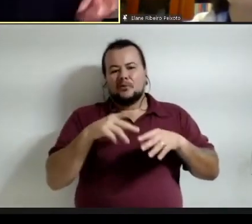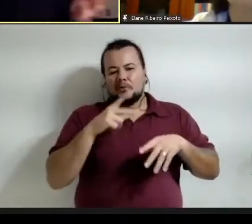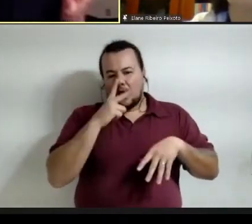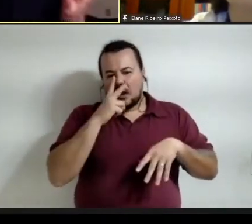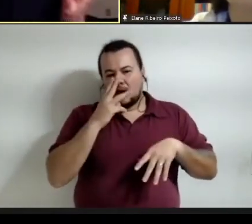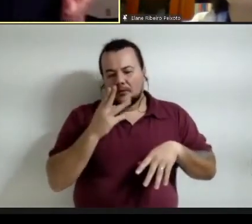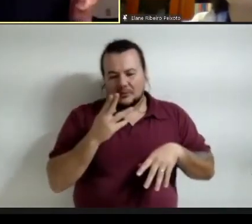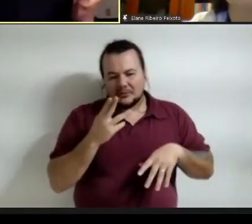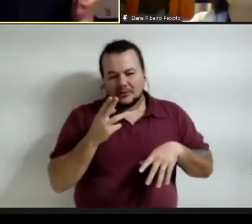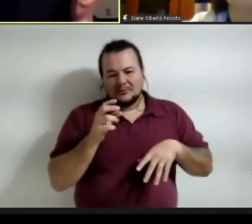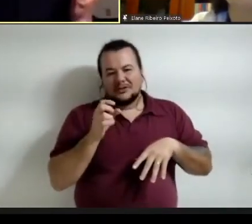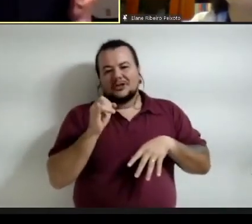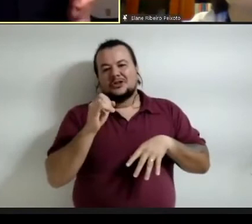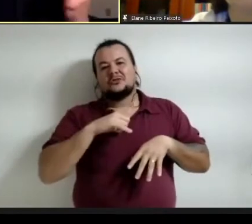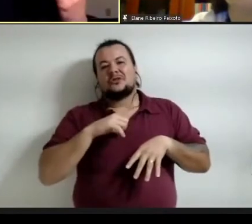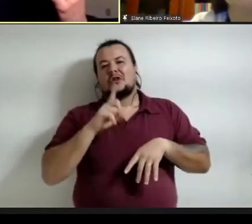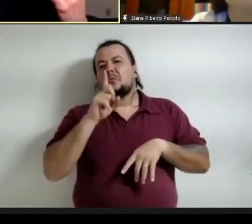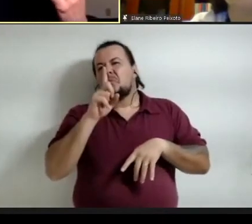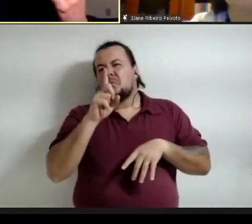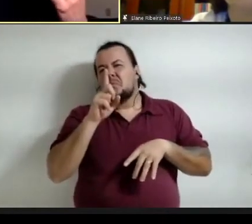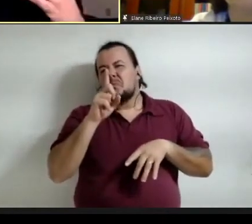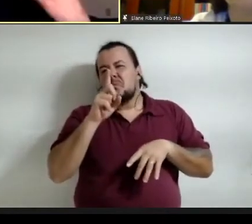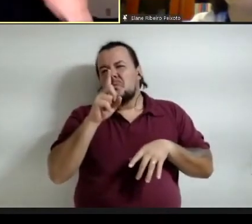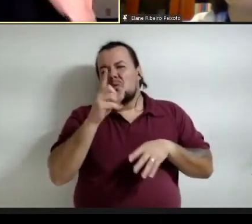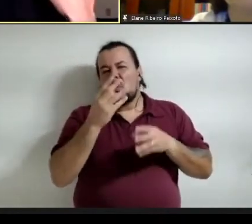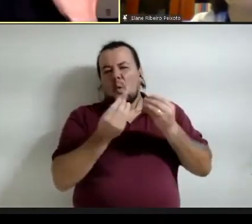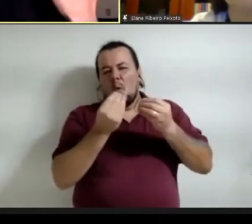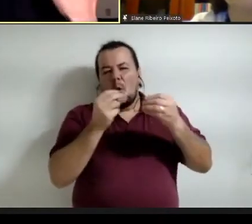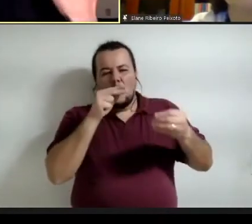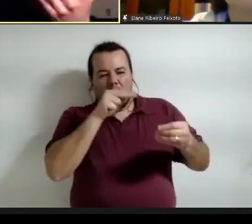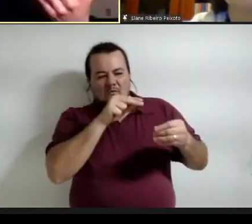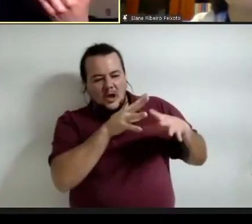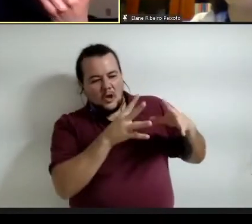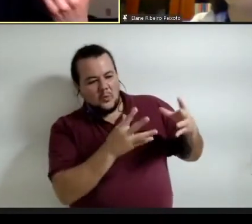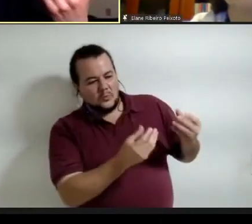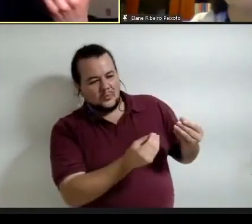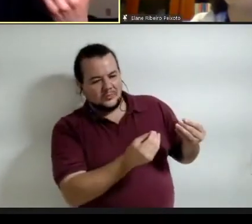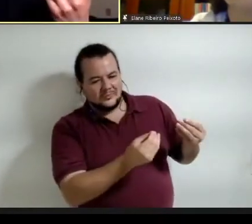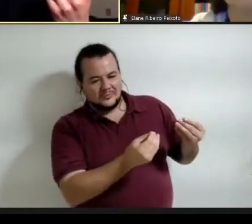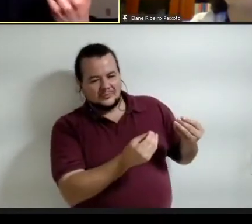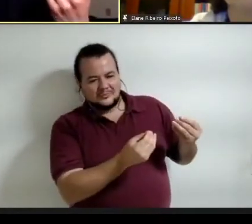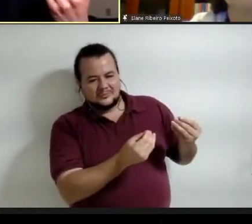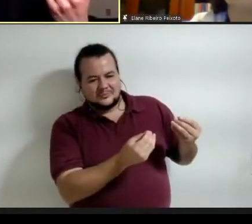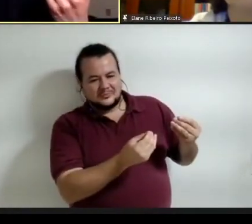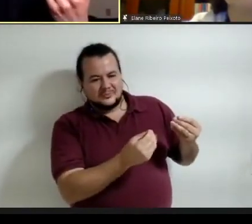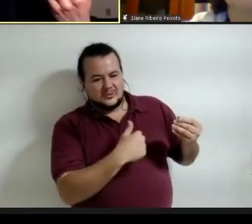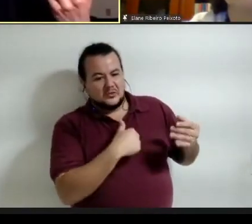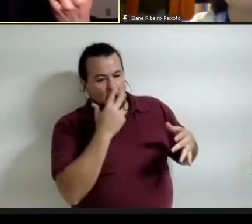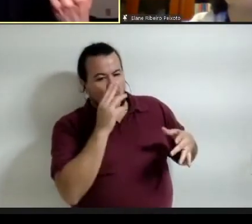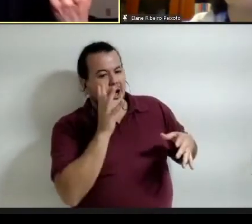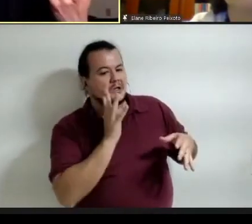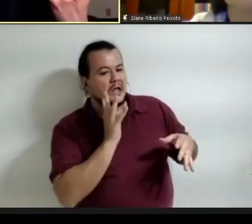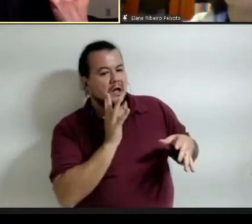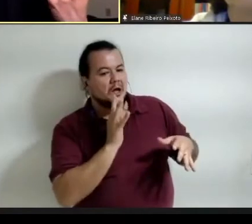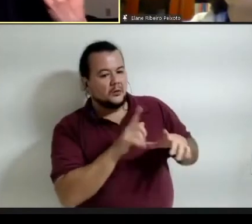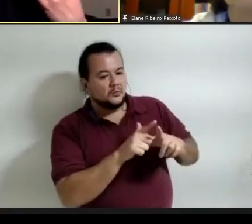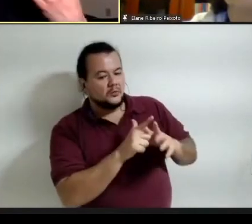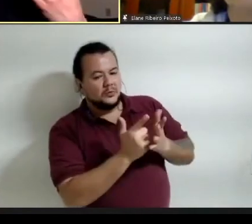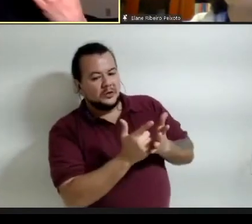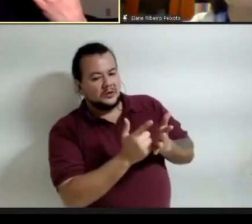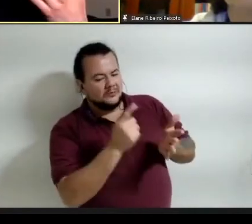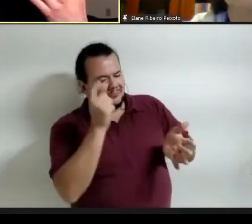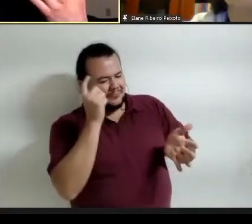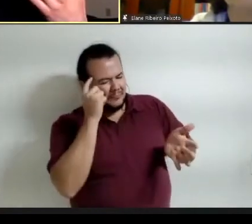só existe uma maneira de olhar o mundo. O que eu acho bacana do livro, que me fez pensar bastante quando a gente estava falando, estava fazendo,